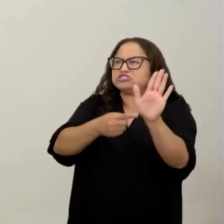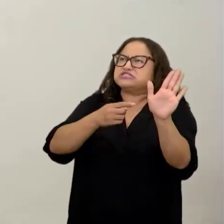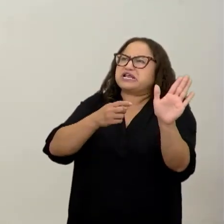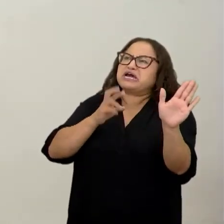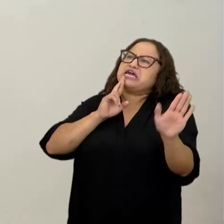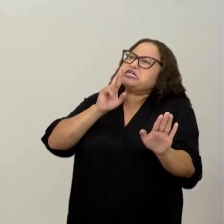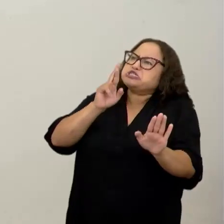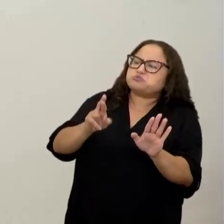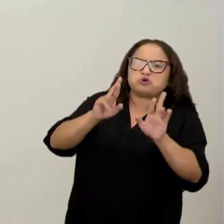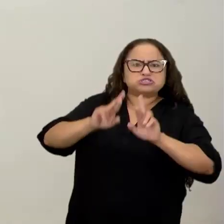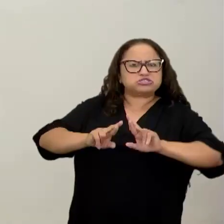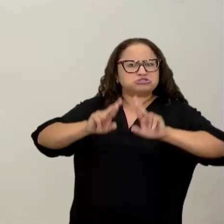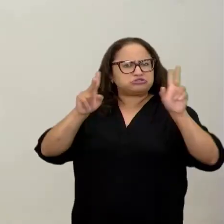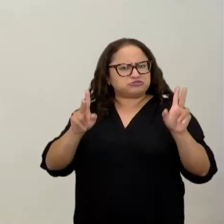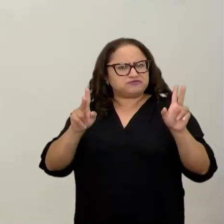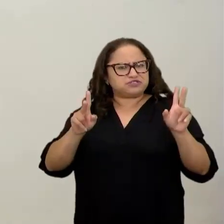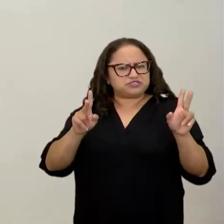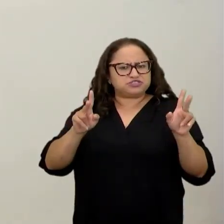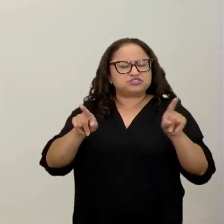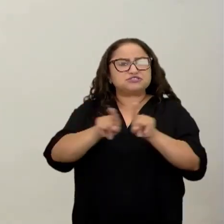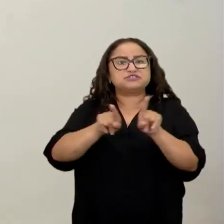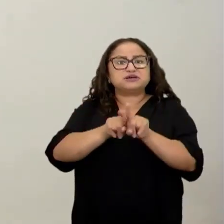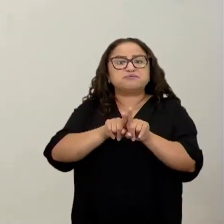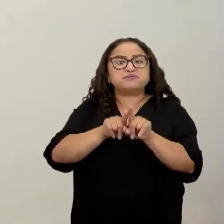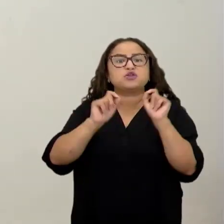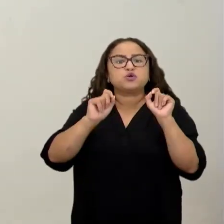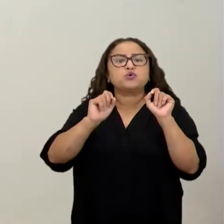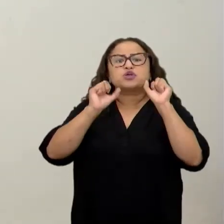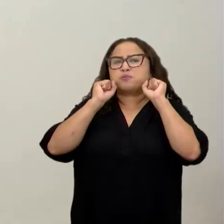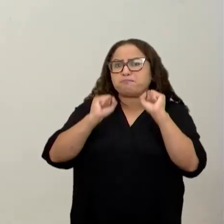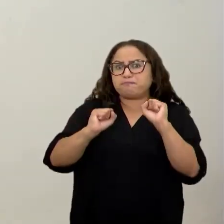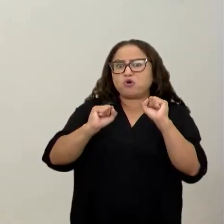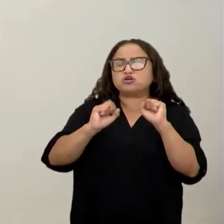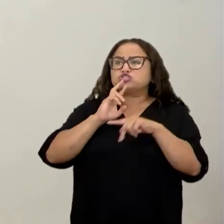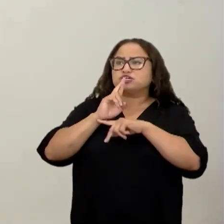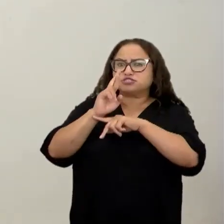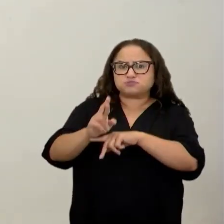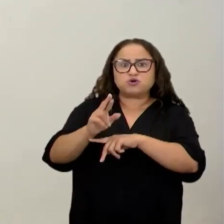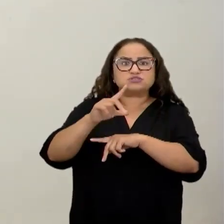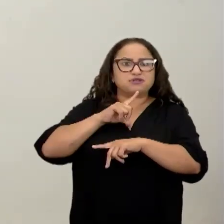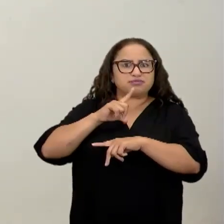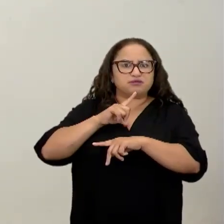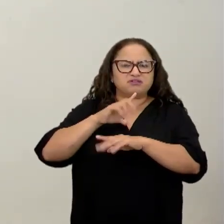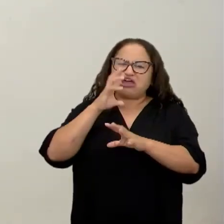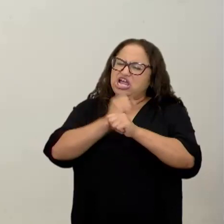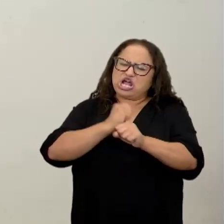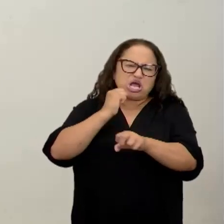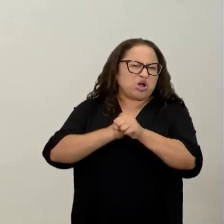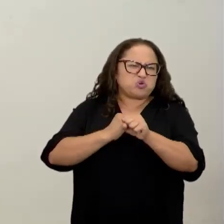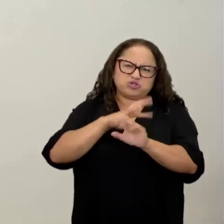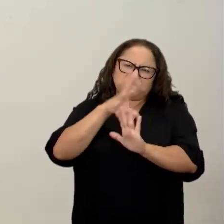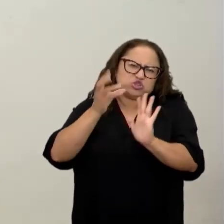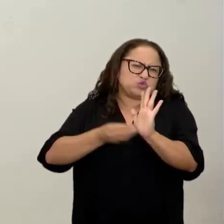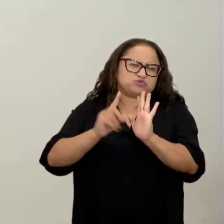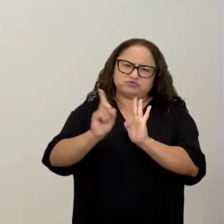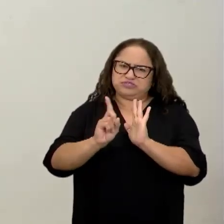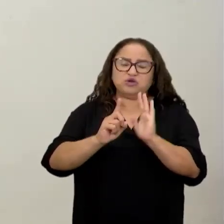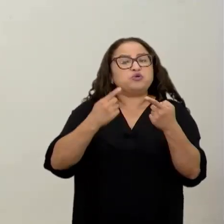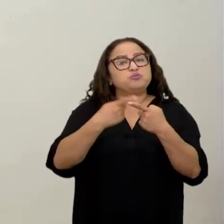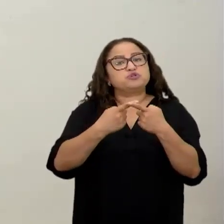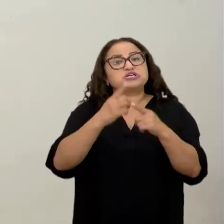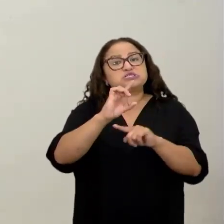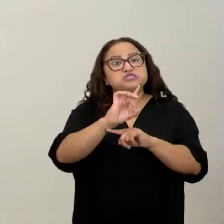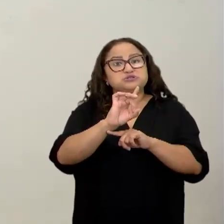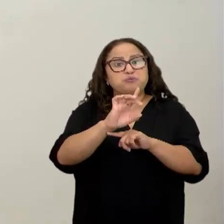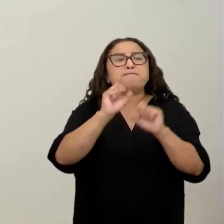e Mostrar toda a parte que pode ser que tenha solução a gente não calcula tudo porque são infinitas a gente calcula